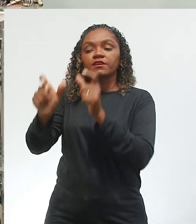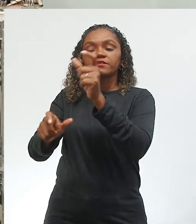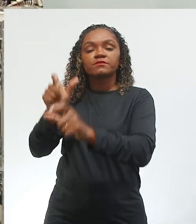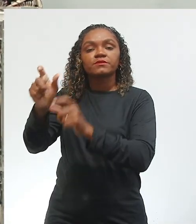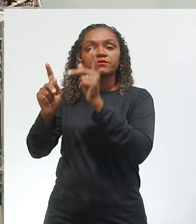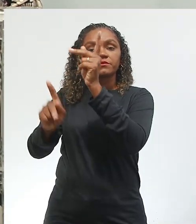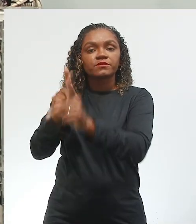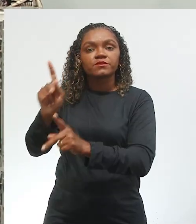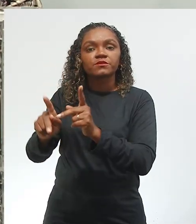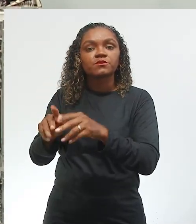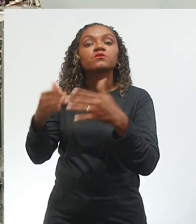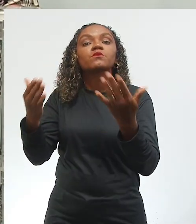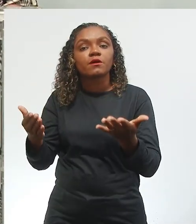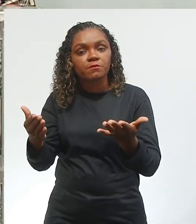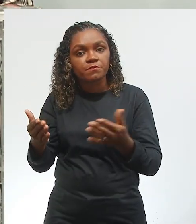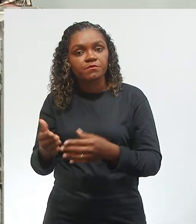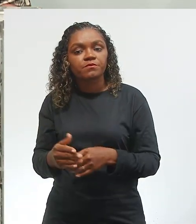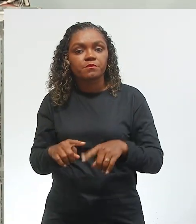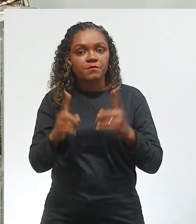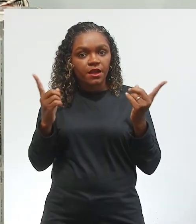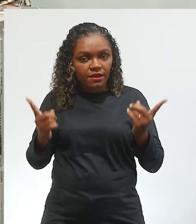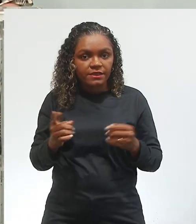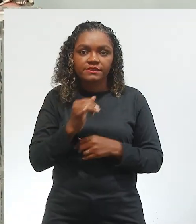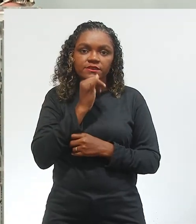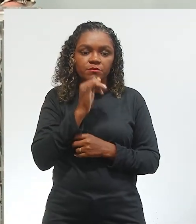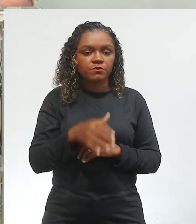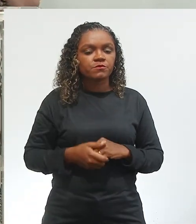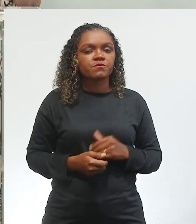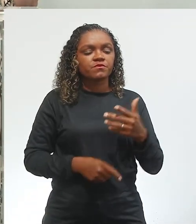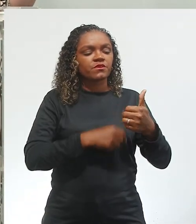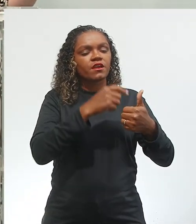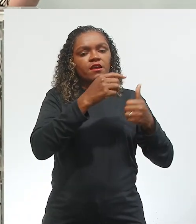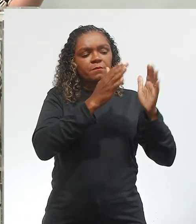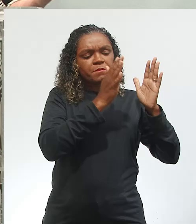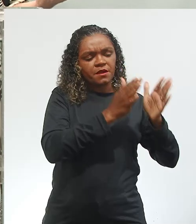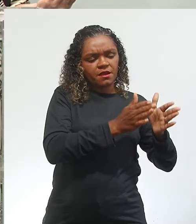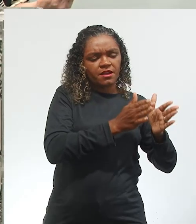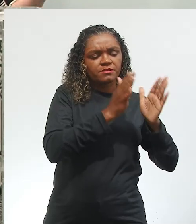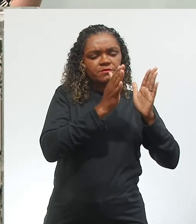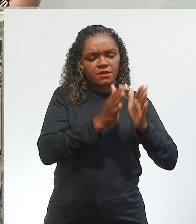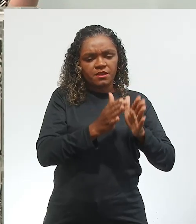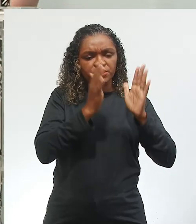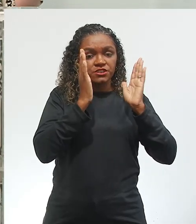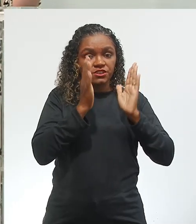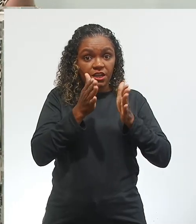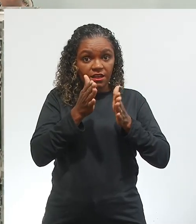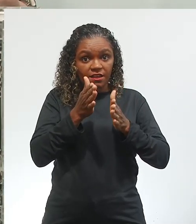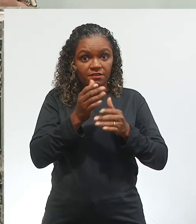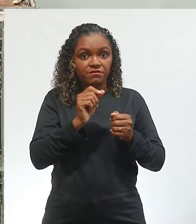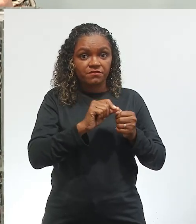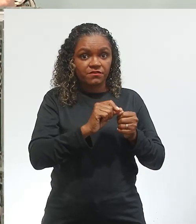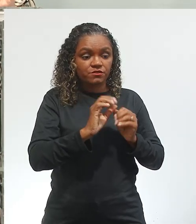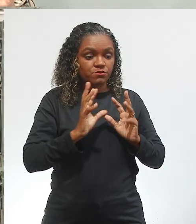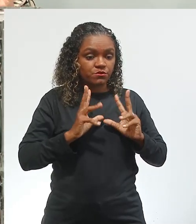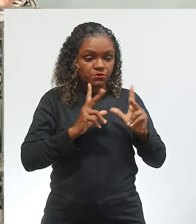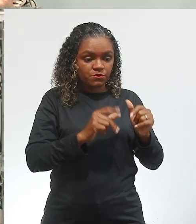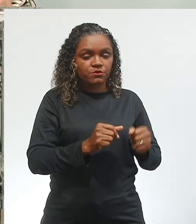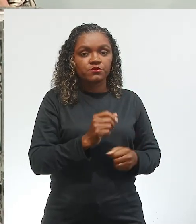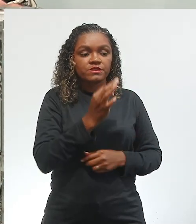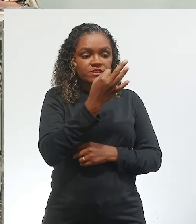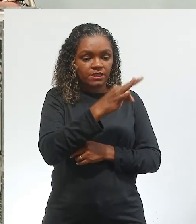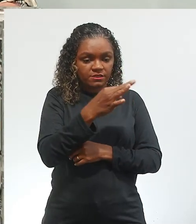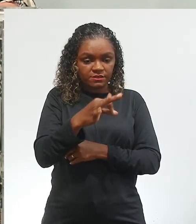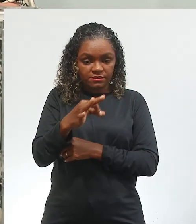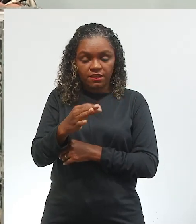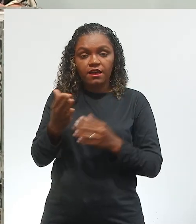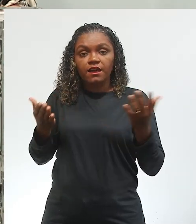Porém, depois que você faz toda a análise, né, depois que você define os objetivos, fica mais claro ver quem é esse público.